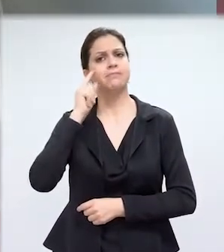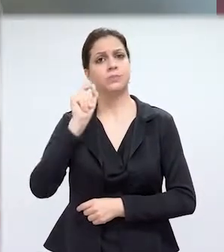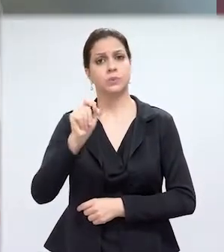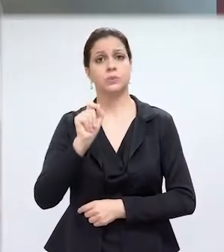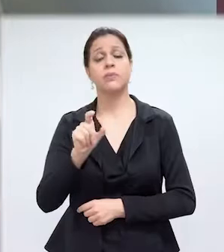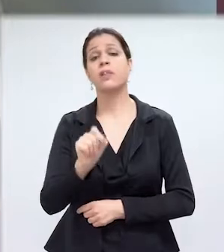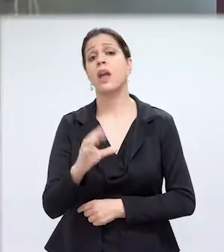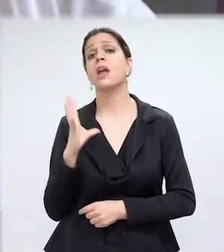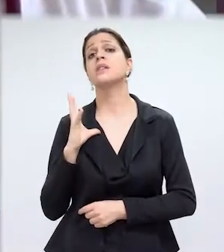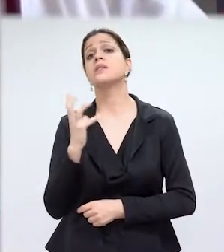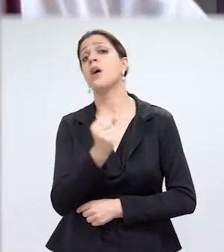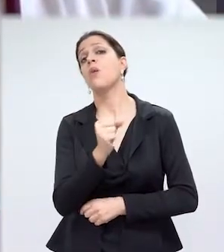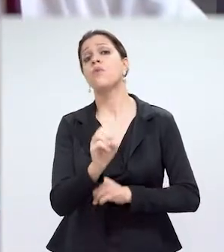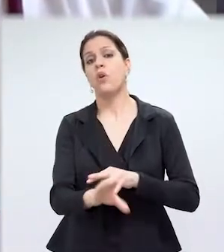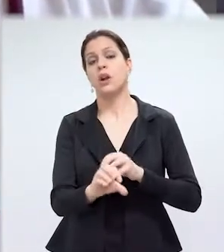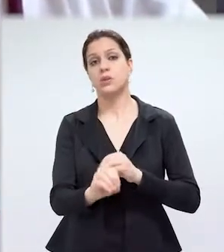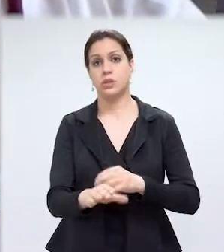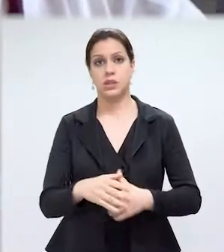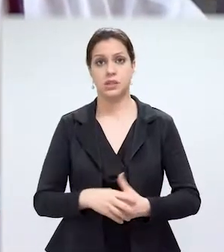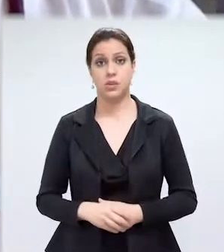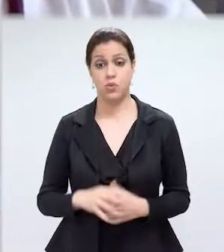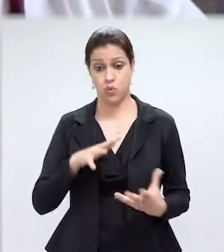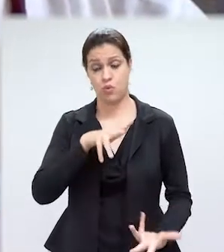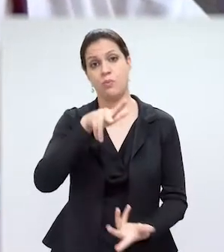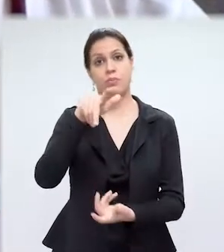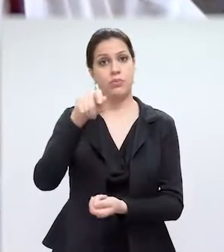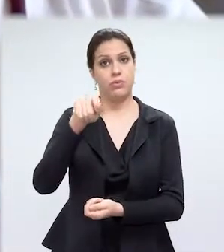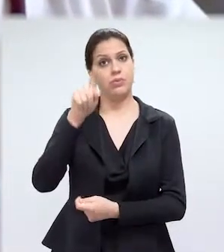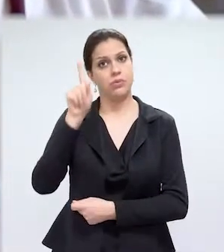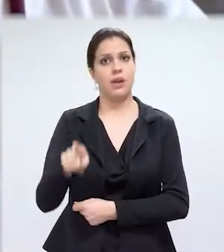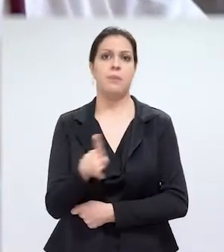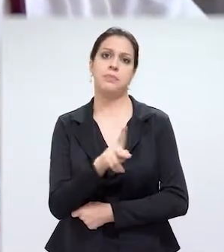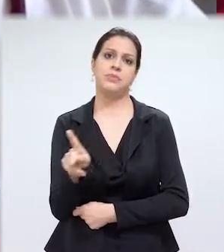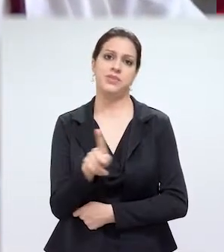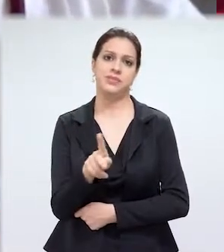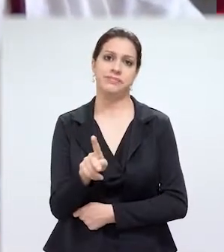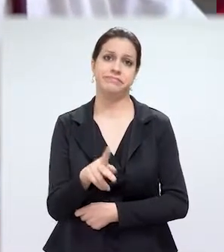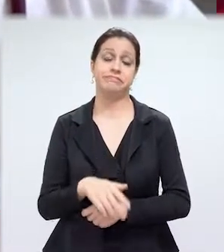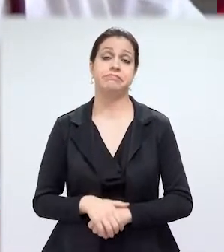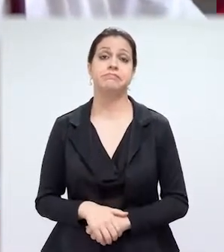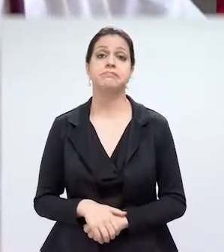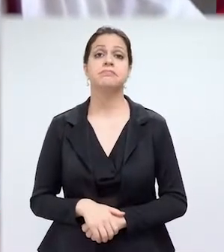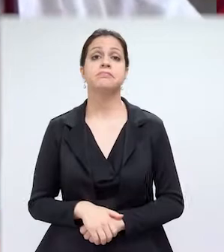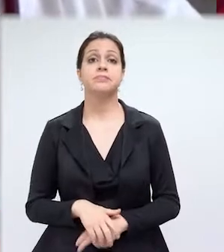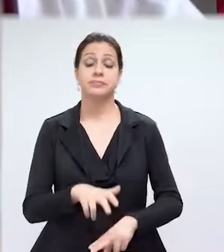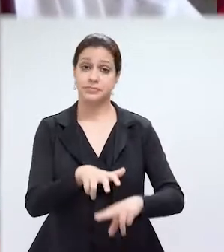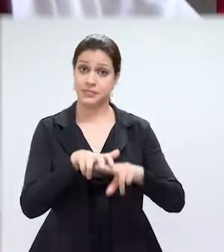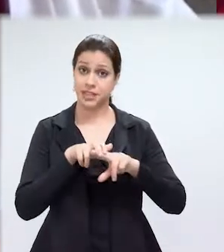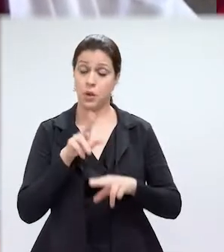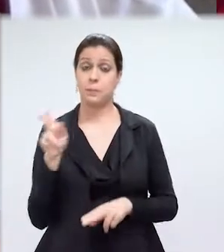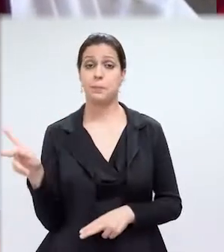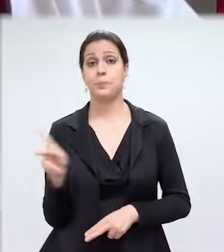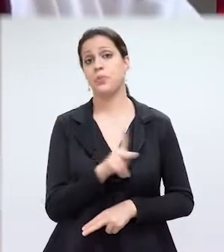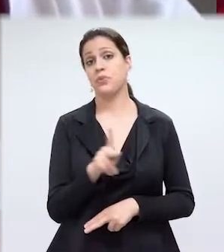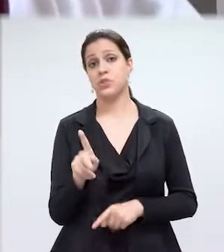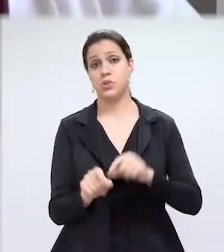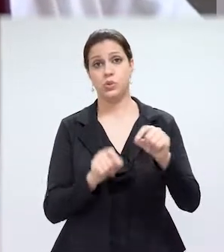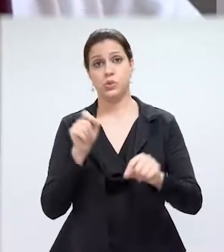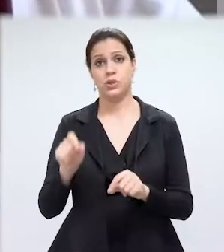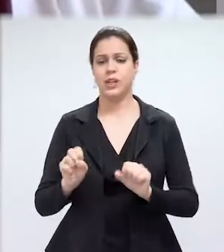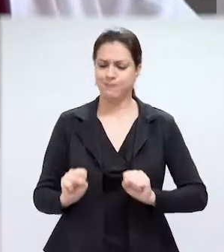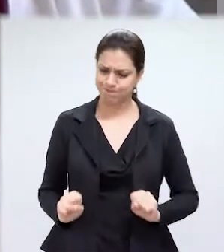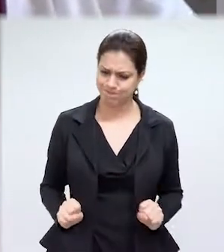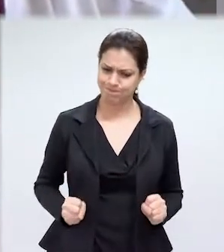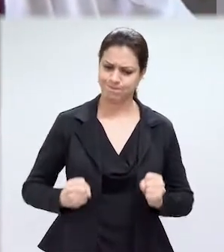à conclusão que quem salvou a educação no mundo foram os professores. Então,